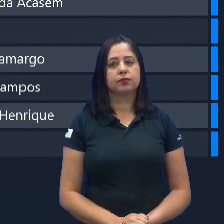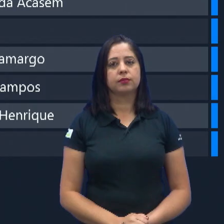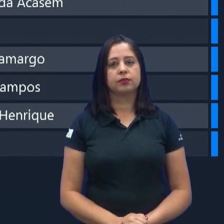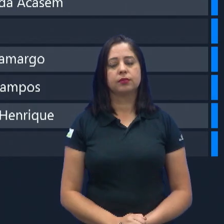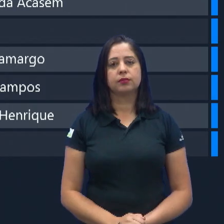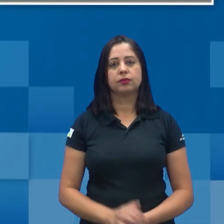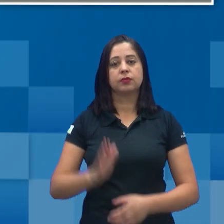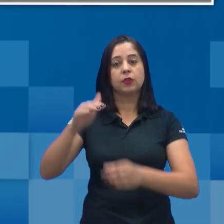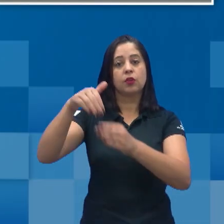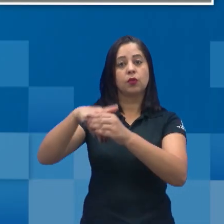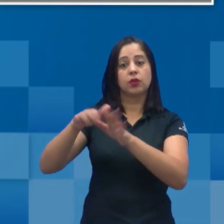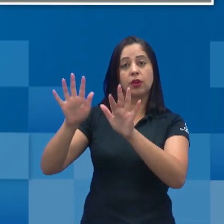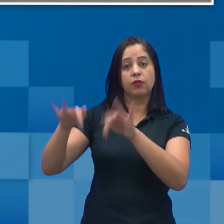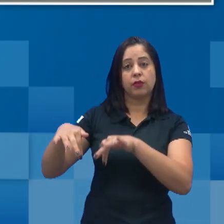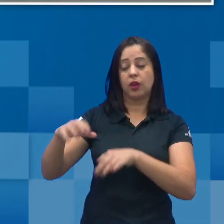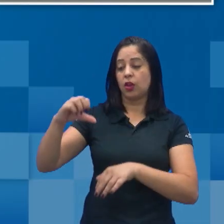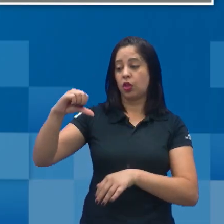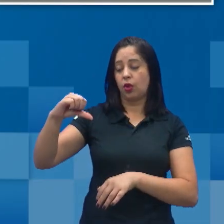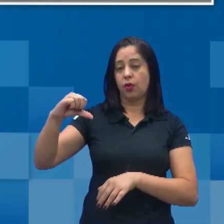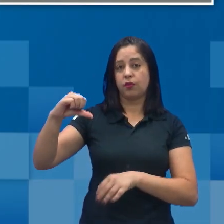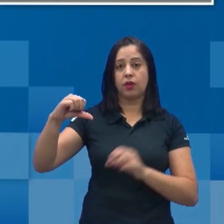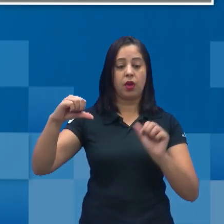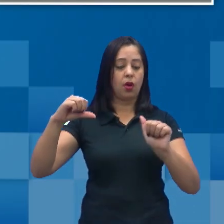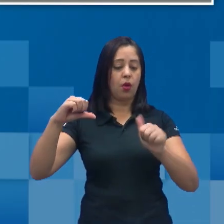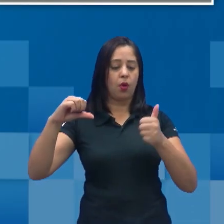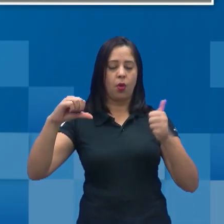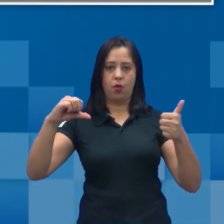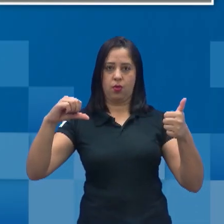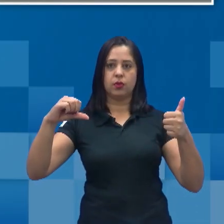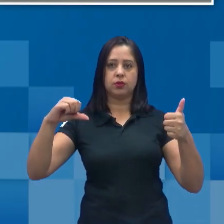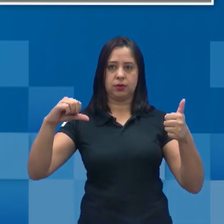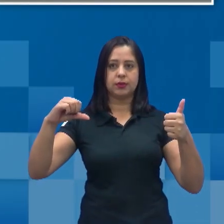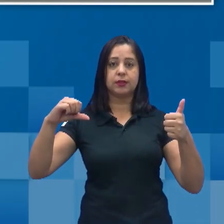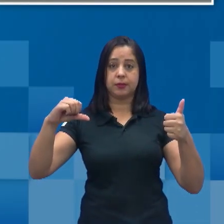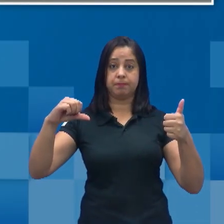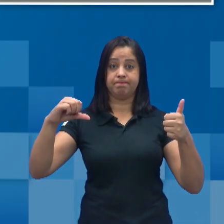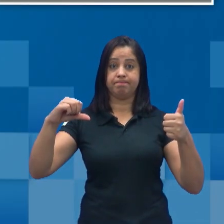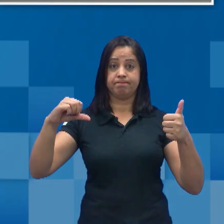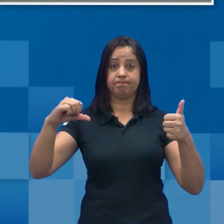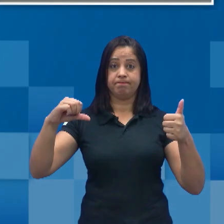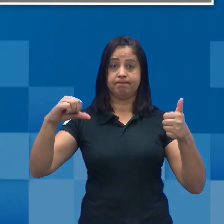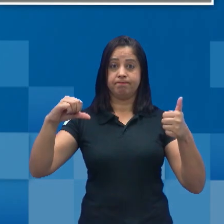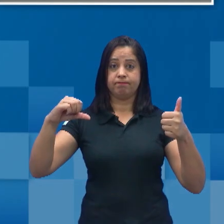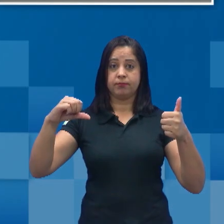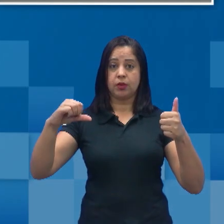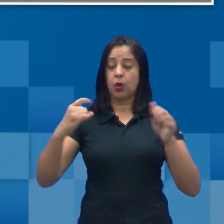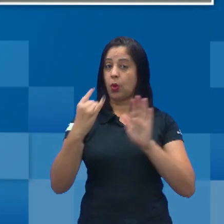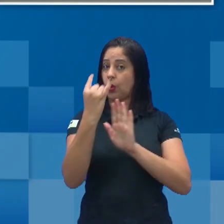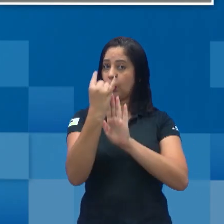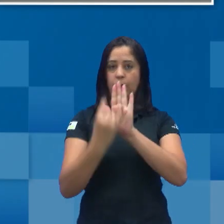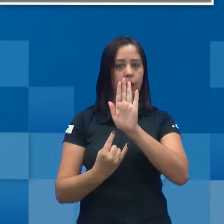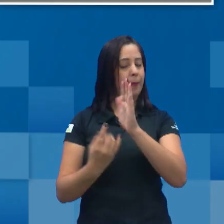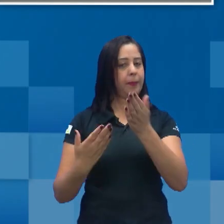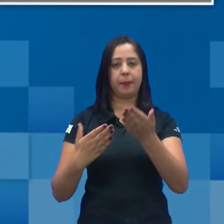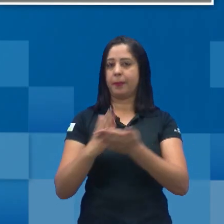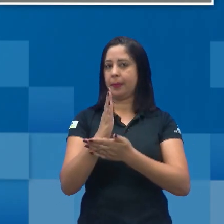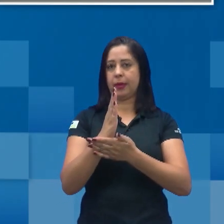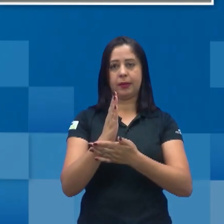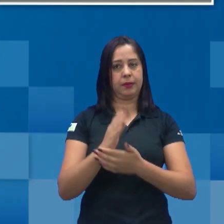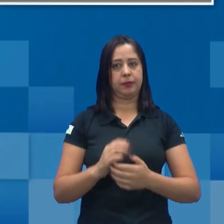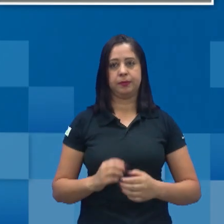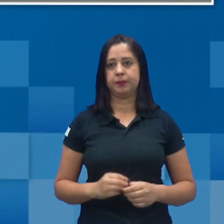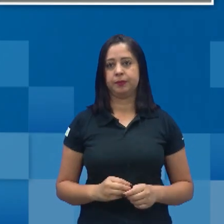Encerrada a votação. 9 votos favoráveis, 11 contrários. Com 9 votos favoráveis, 11 votos contrários, está